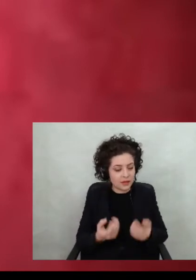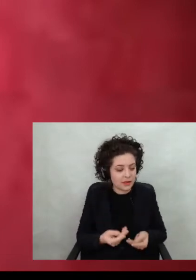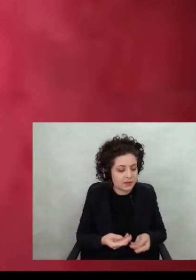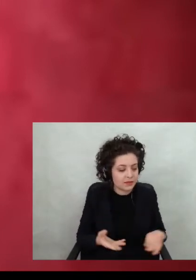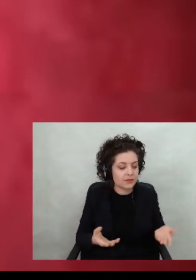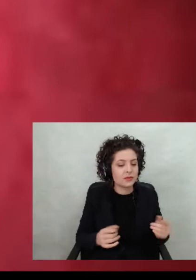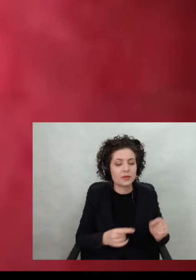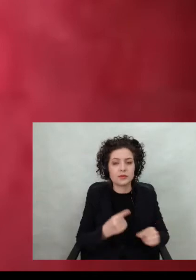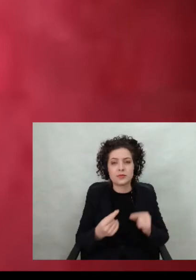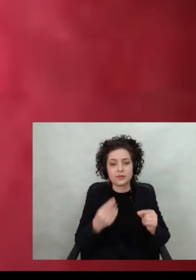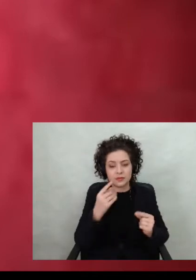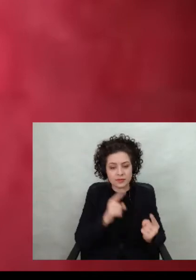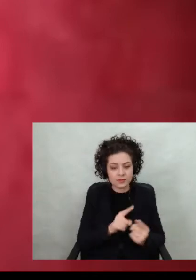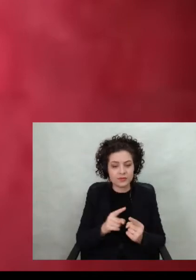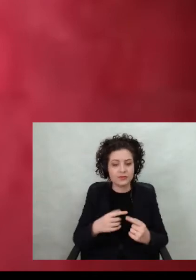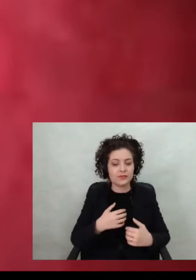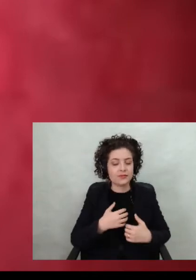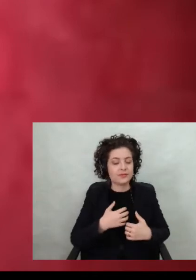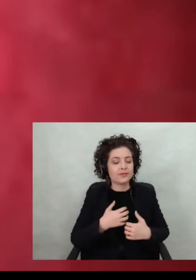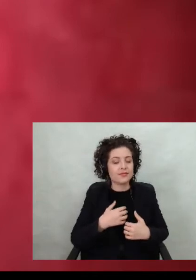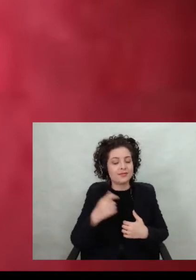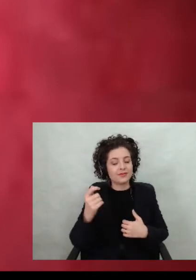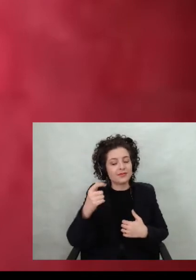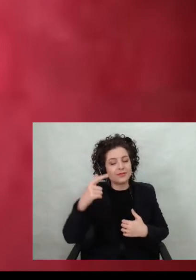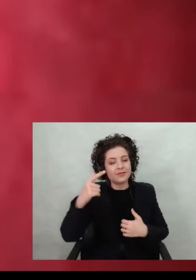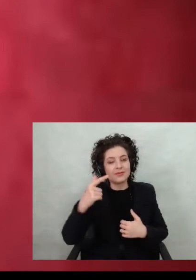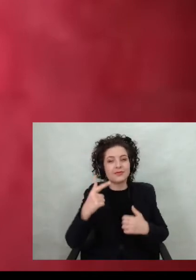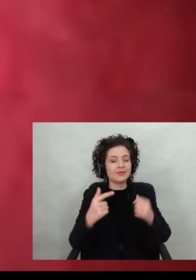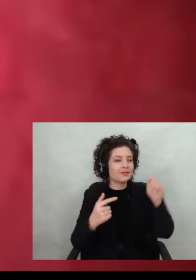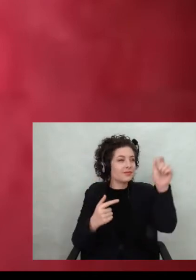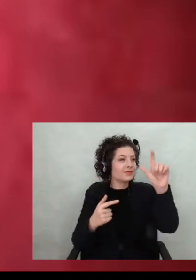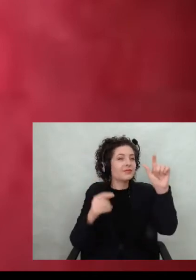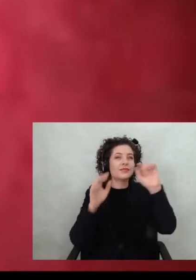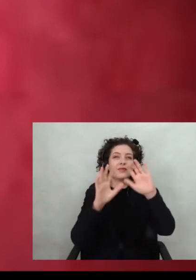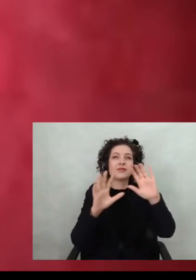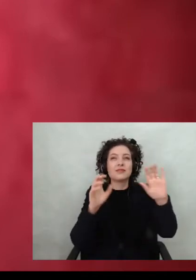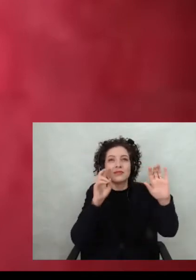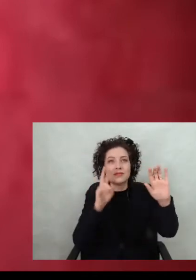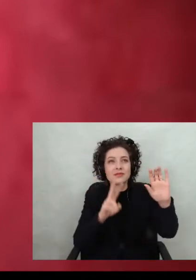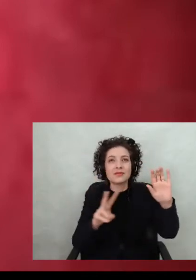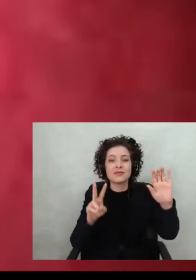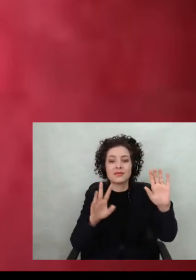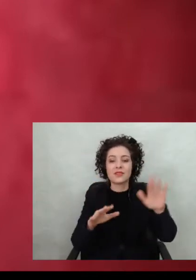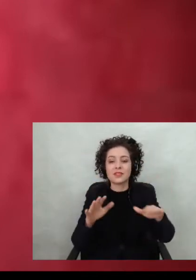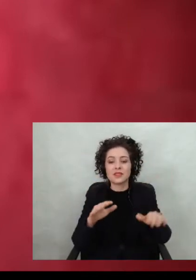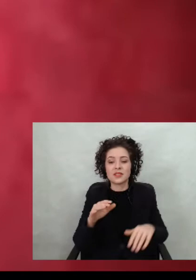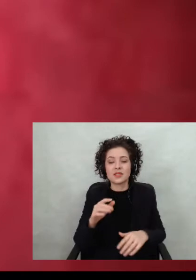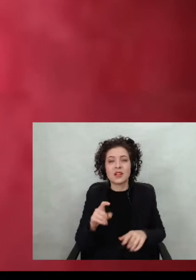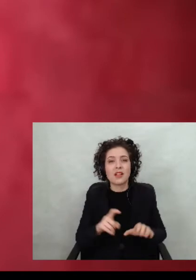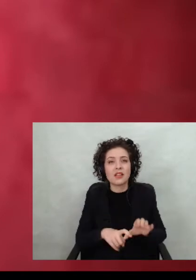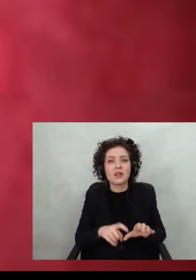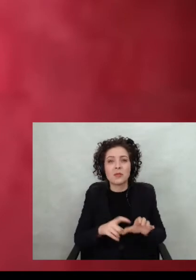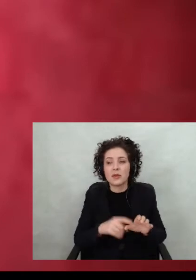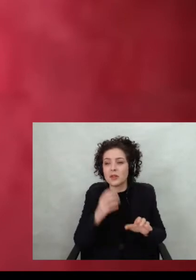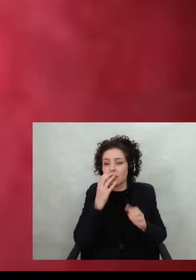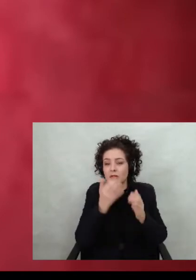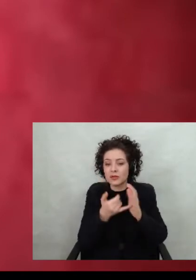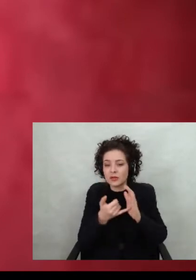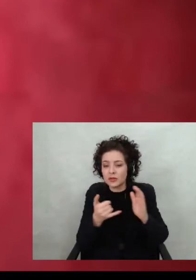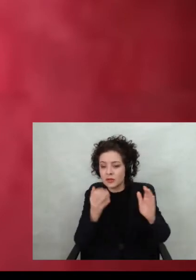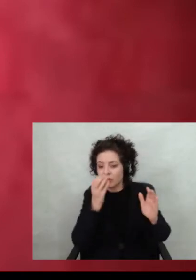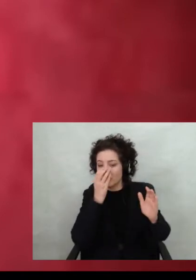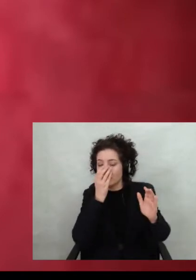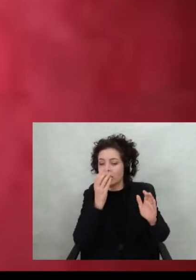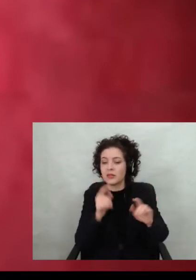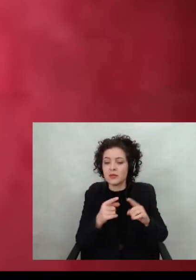a sensação do calor do sol, a cor do azul do céu, mesmo quando eles ainda estão dependentes de ventiladores e precisam